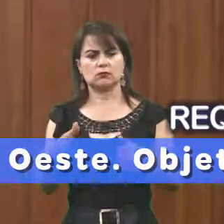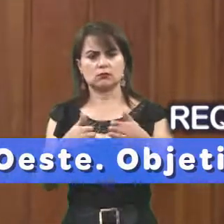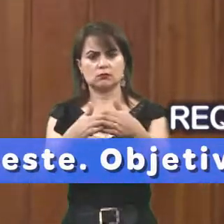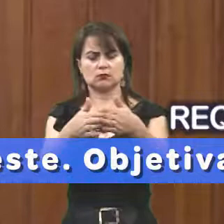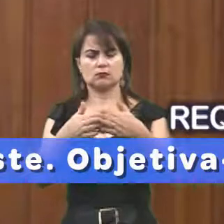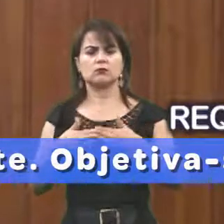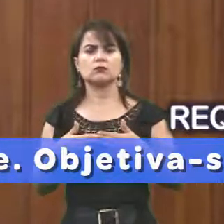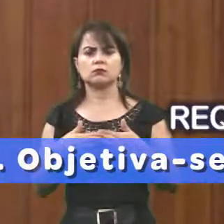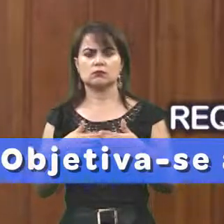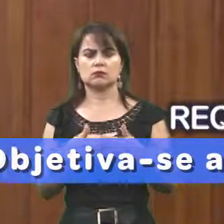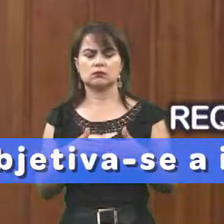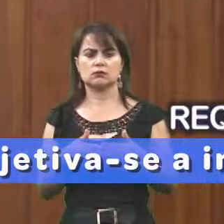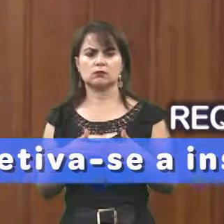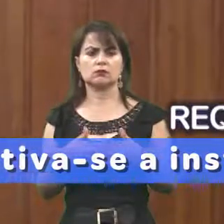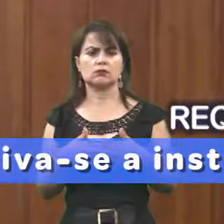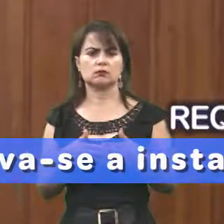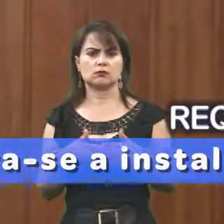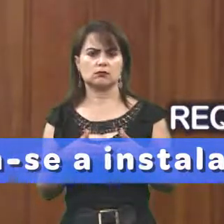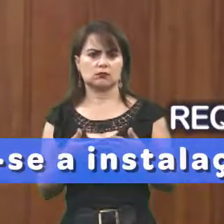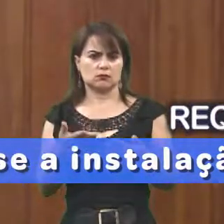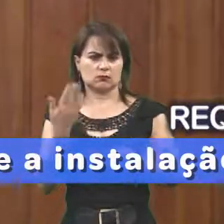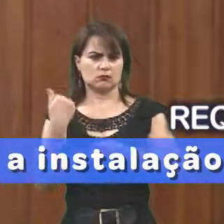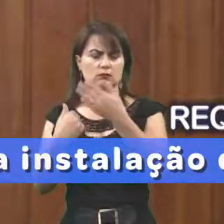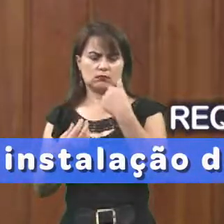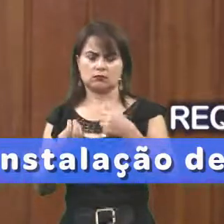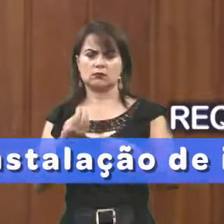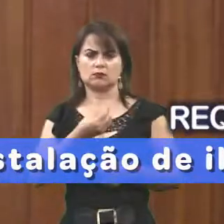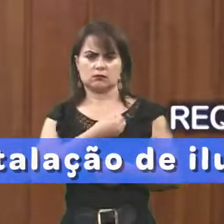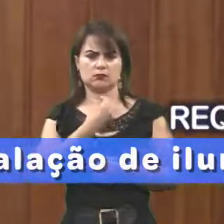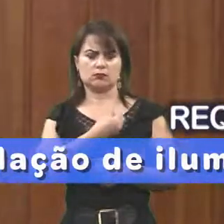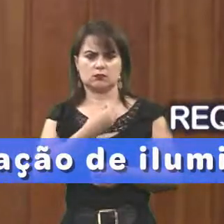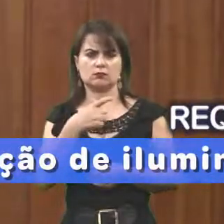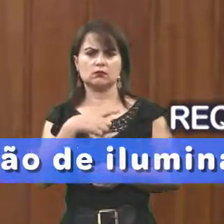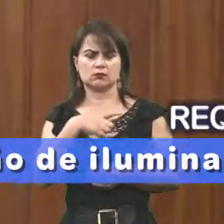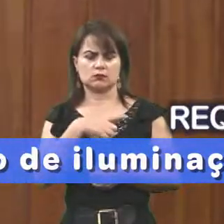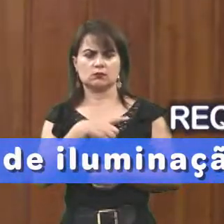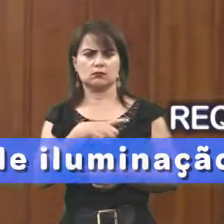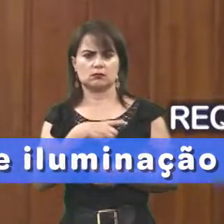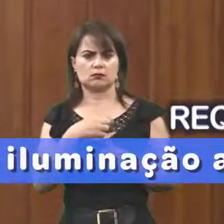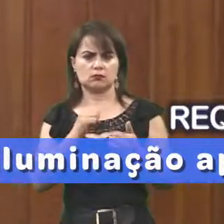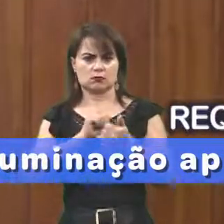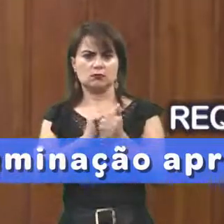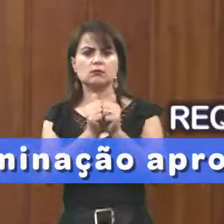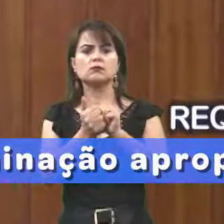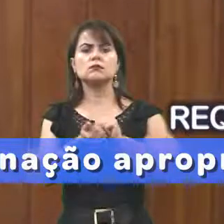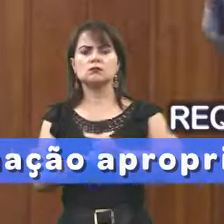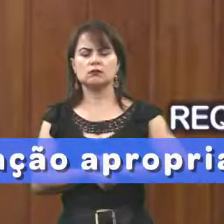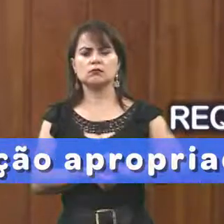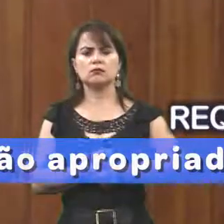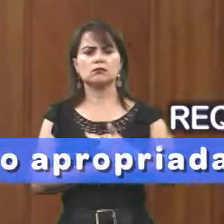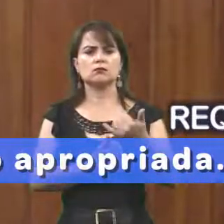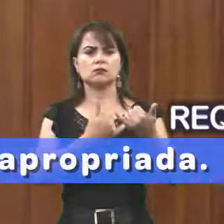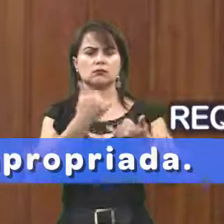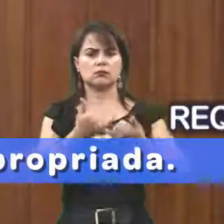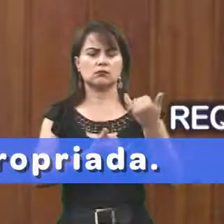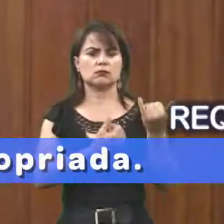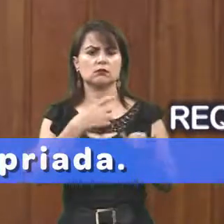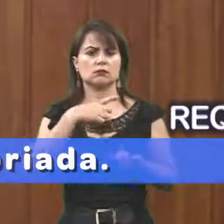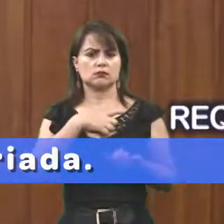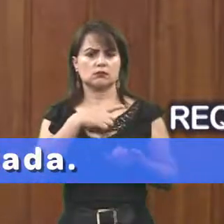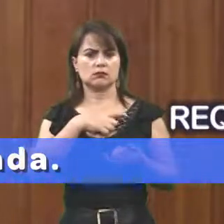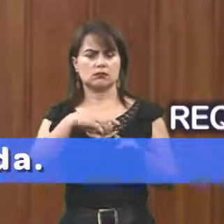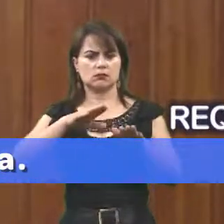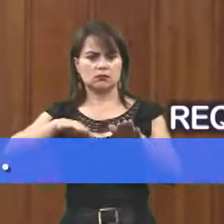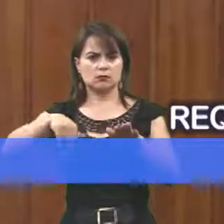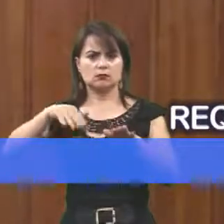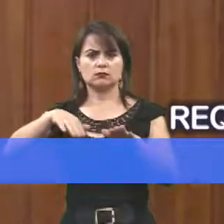encarecidamente isto. Eu vivi no meio de esportes. Eu sei o que é isso. Eu tinha uma piscina em Butucatu,